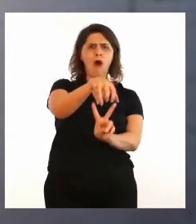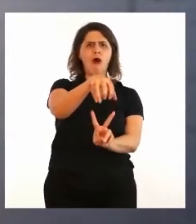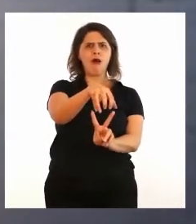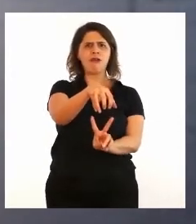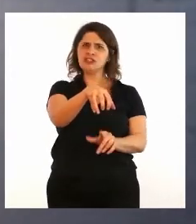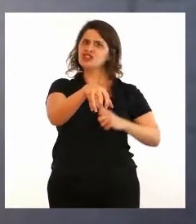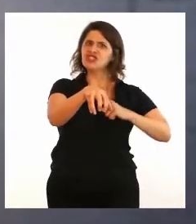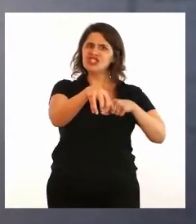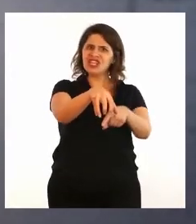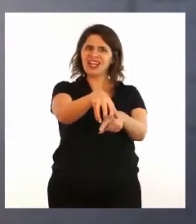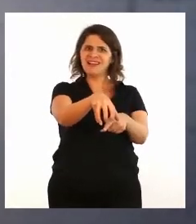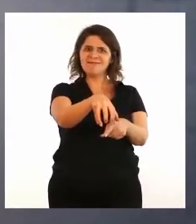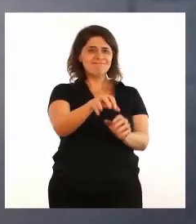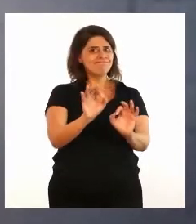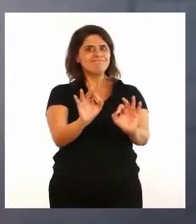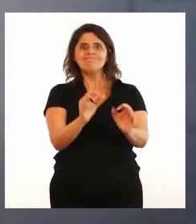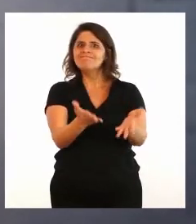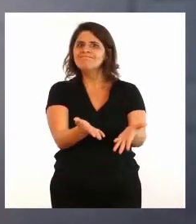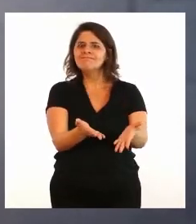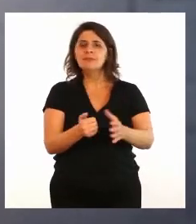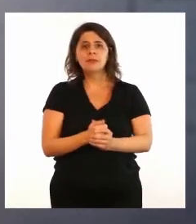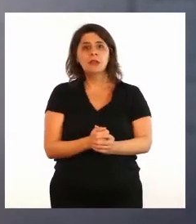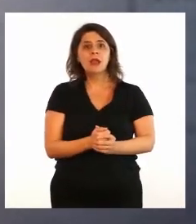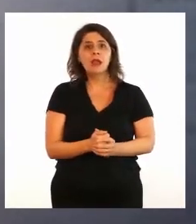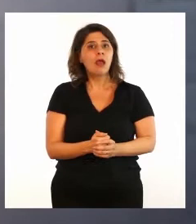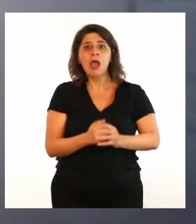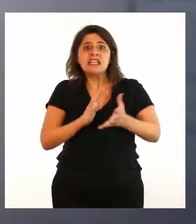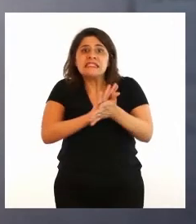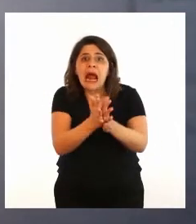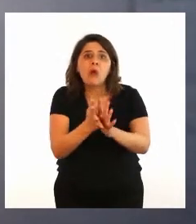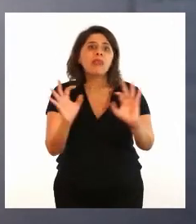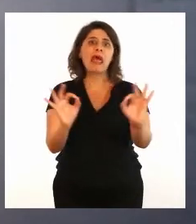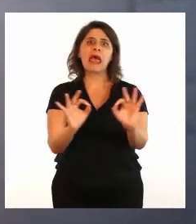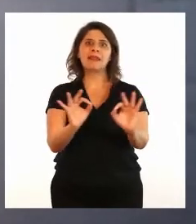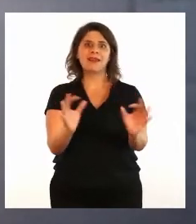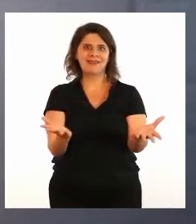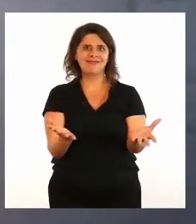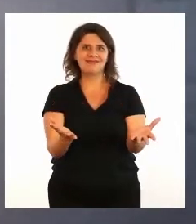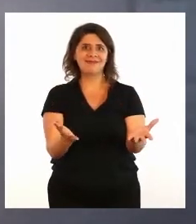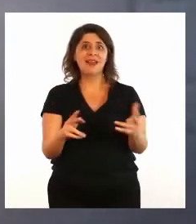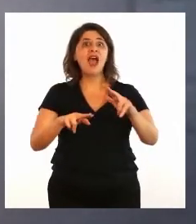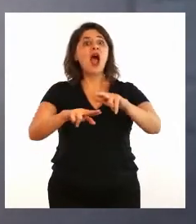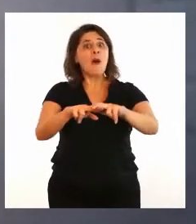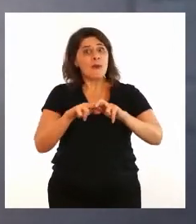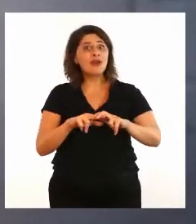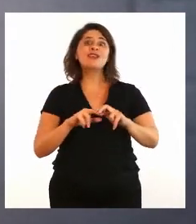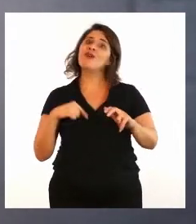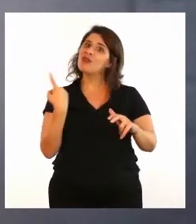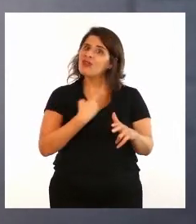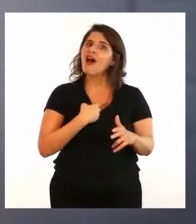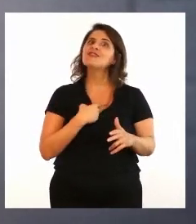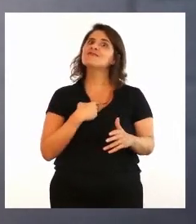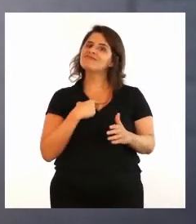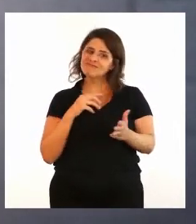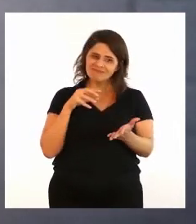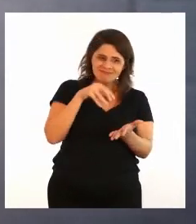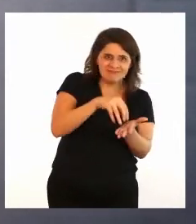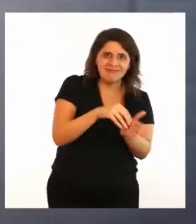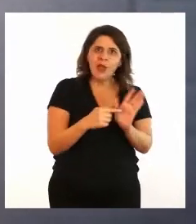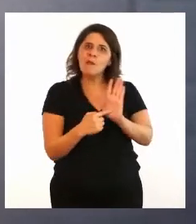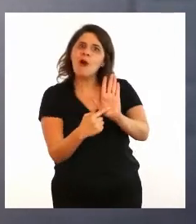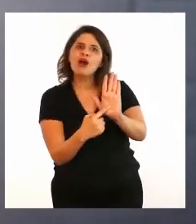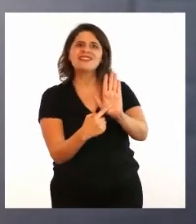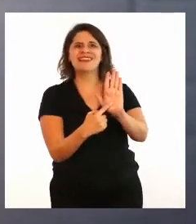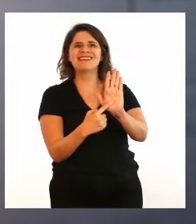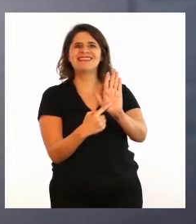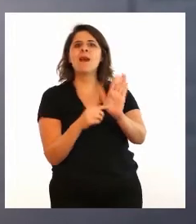aqui a gente começa a se aproximar da razão pela qual o Bendegó aparece na nossa publicação educativa.